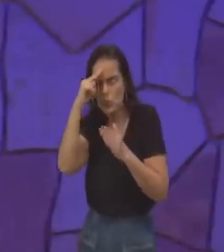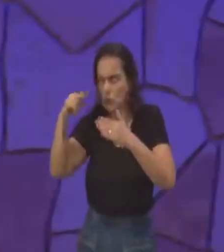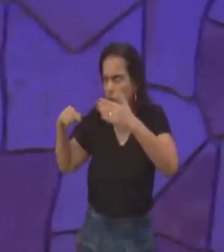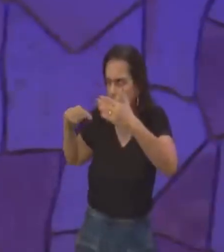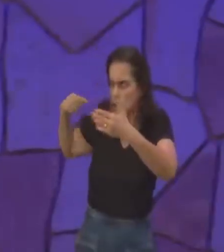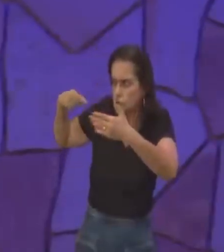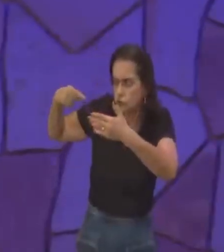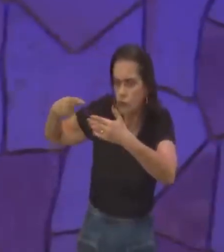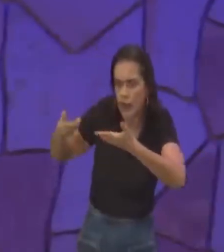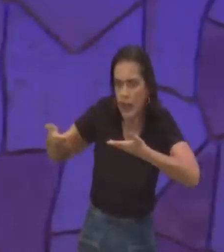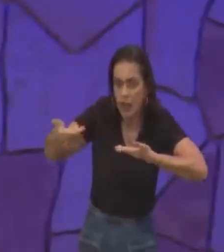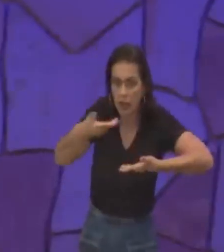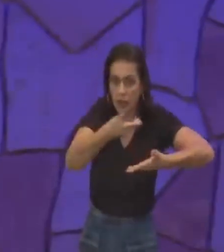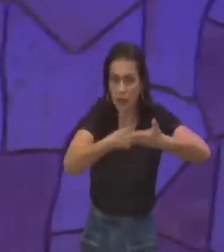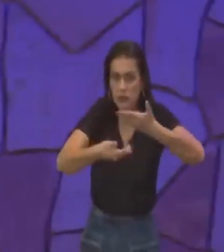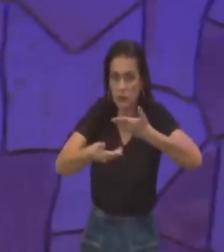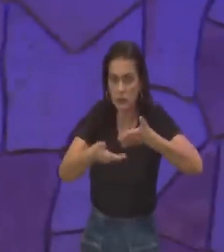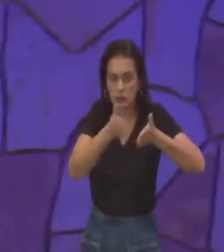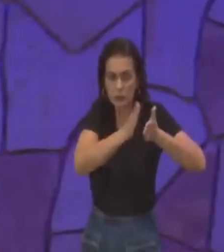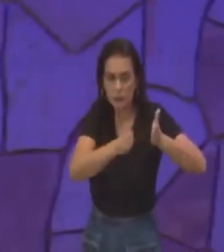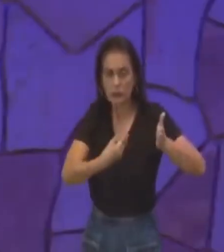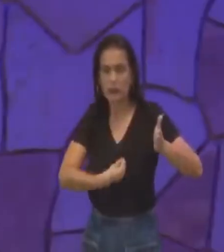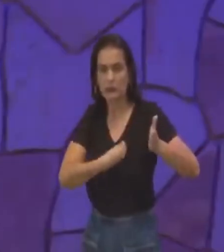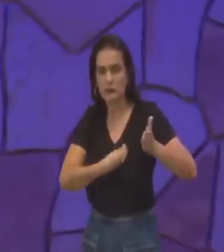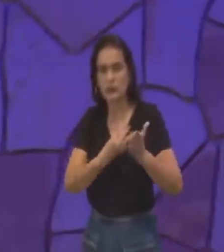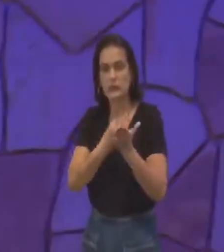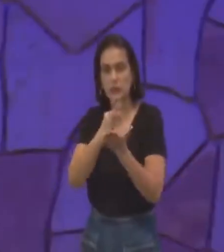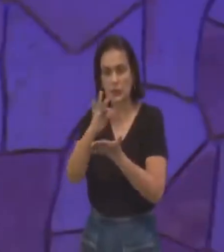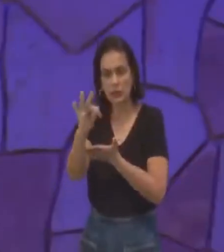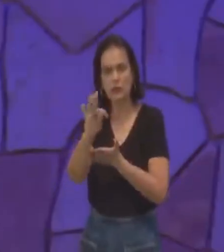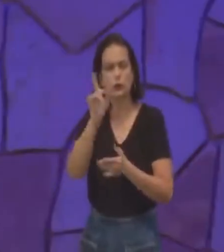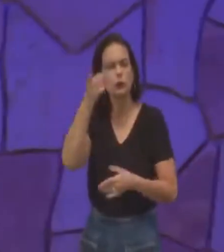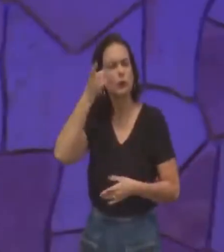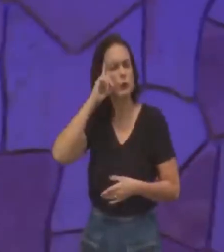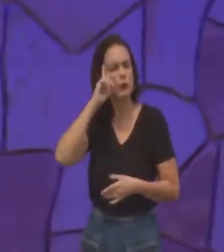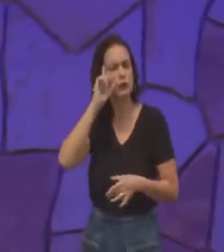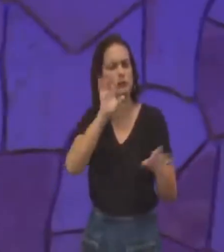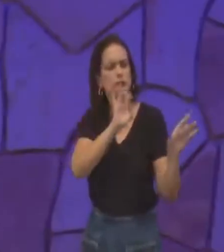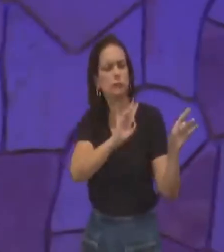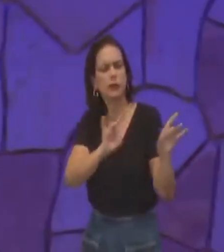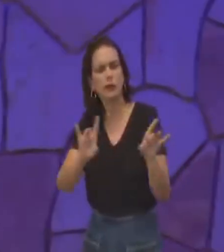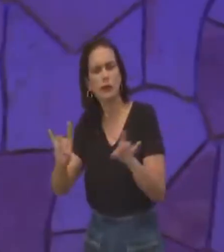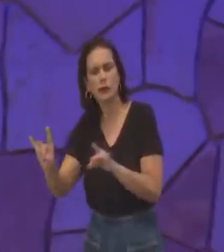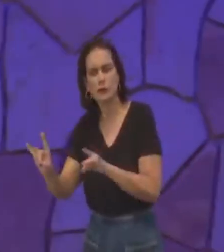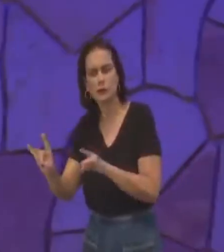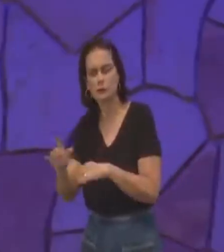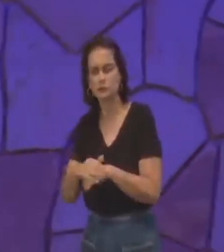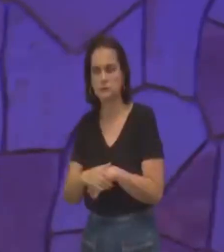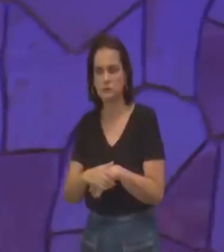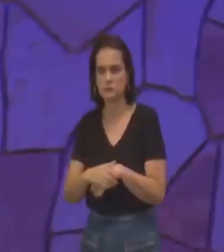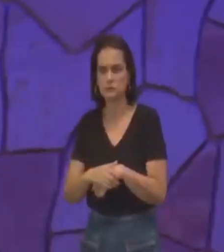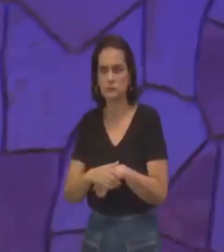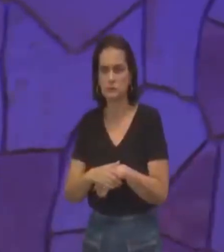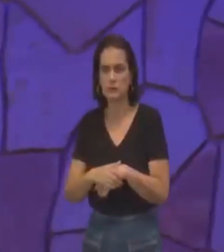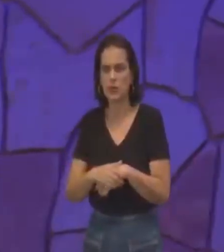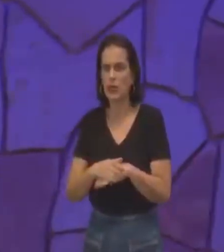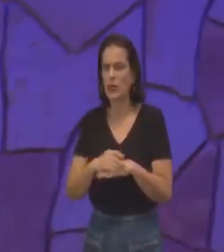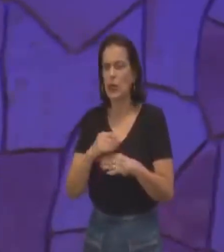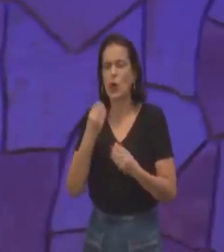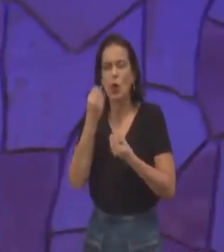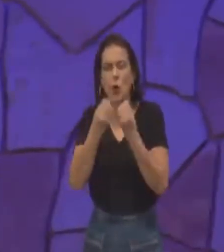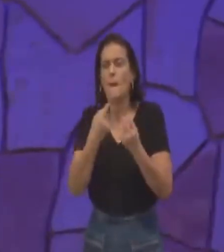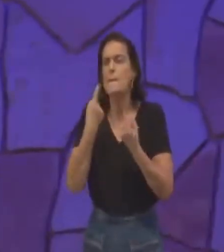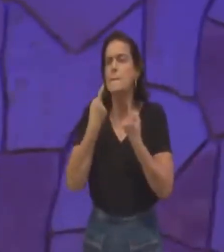do relacionamento das pessoas com o seu dia a dia, teologia do cotidiano. Áreas como dogmática, liturgia,